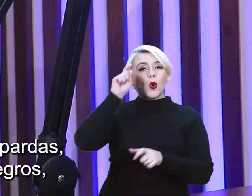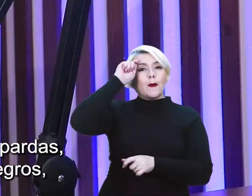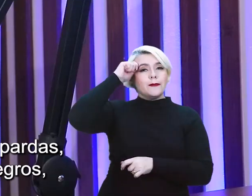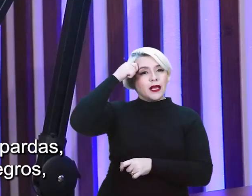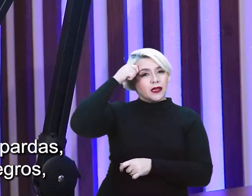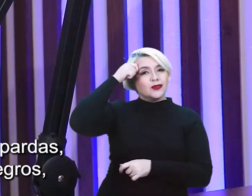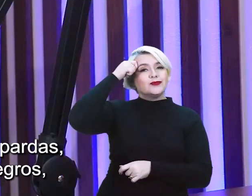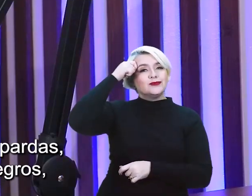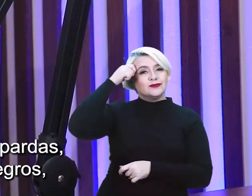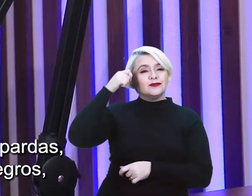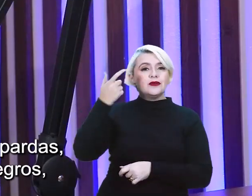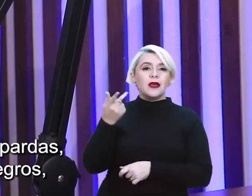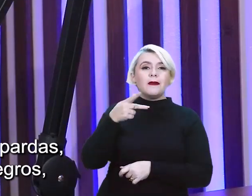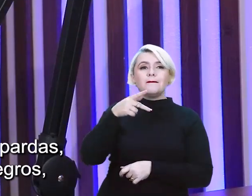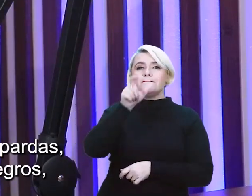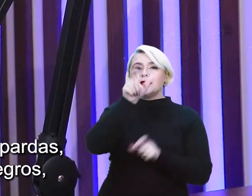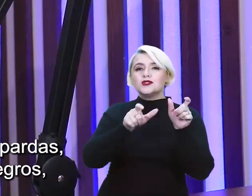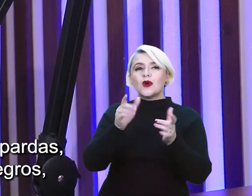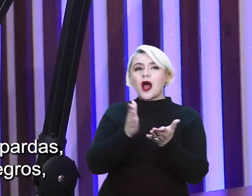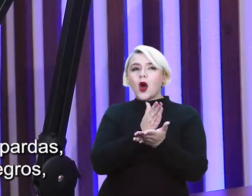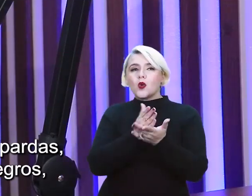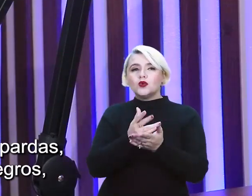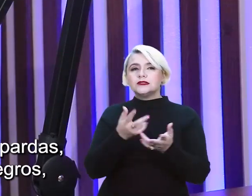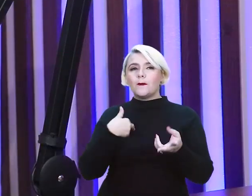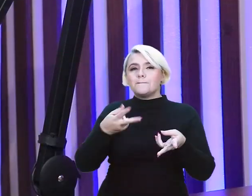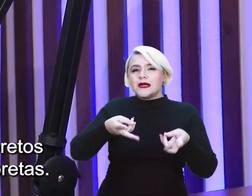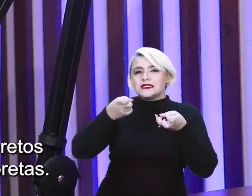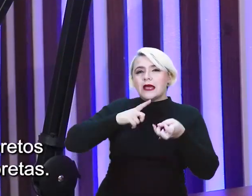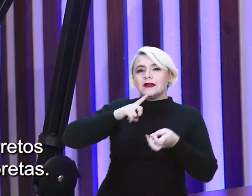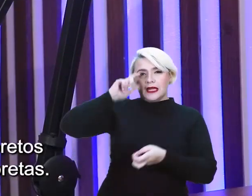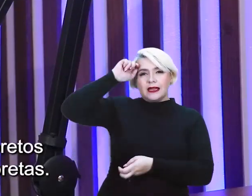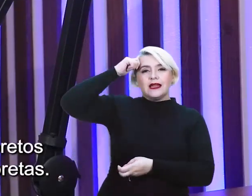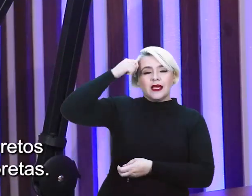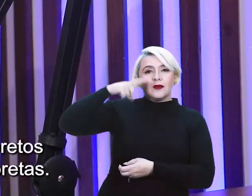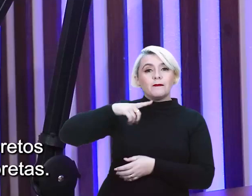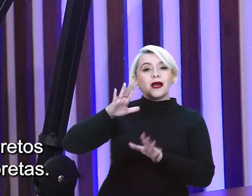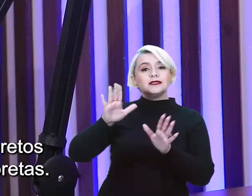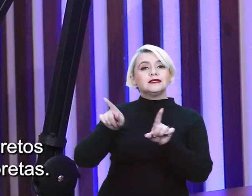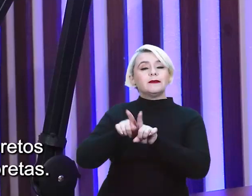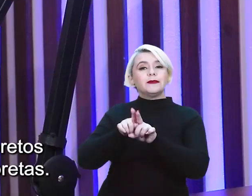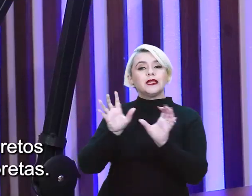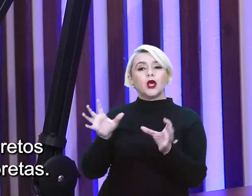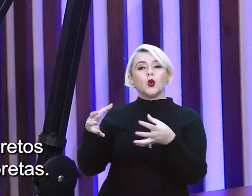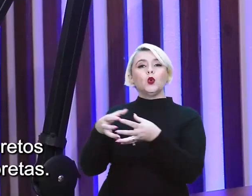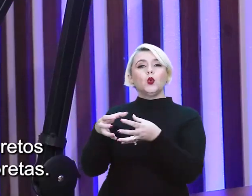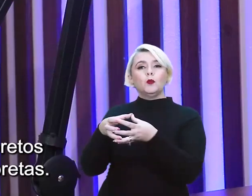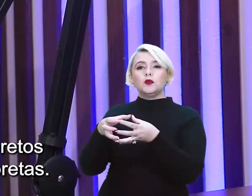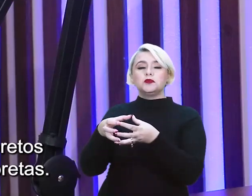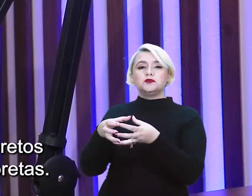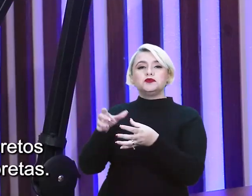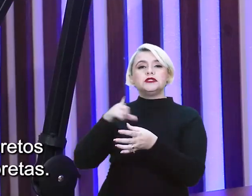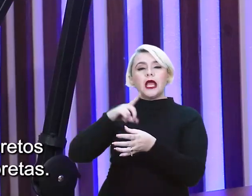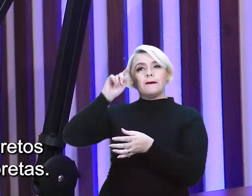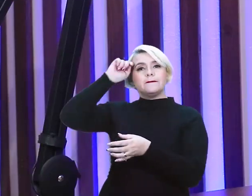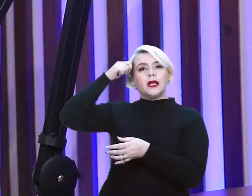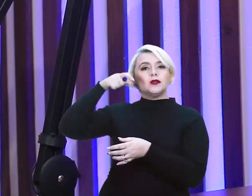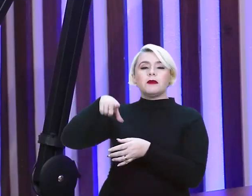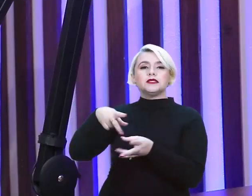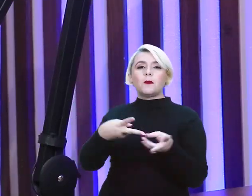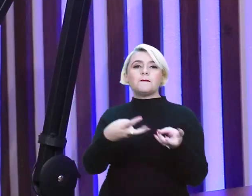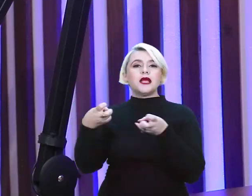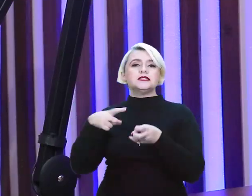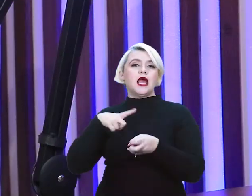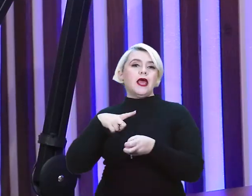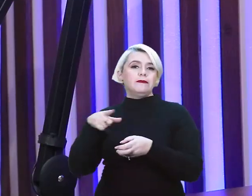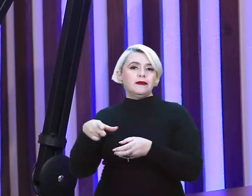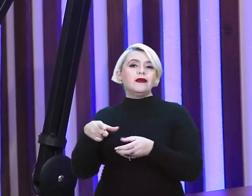as pardas, que não se veem ainda como negros, mas também tem um grupo de pretos que não se veem como pretos, pretas,